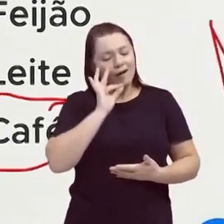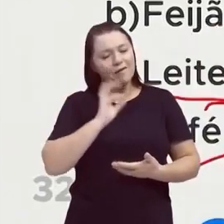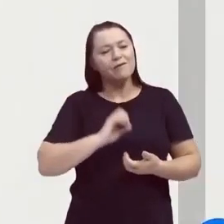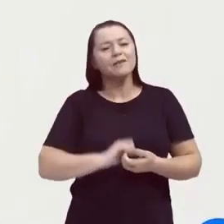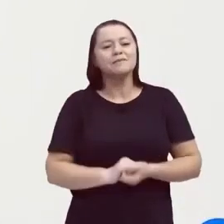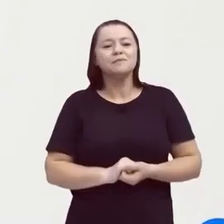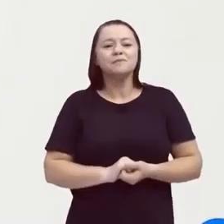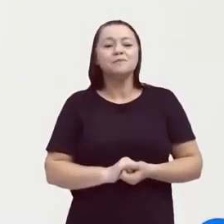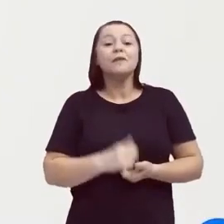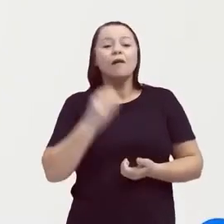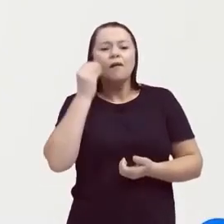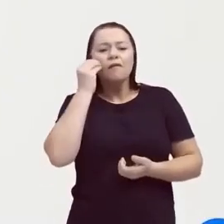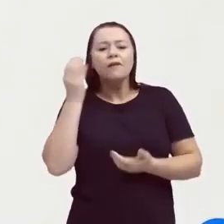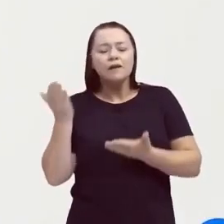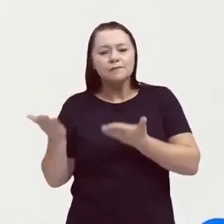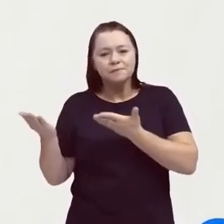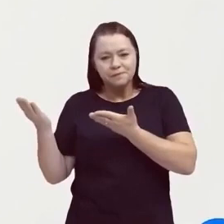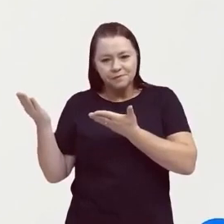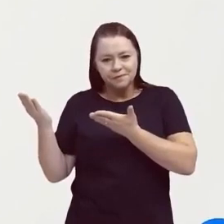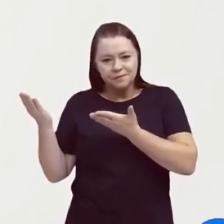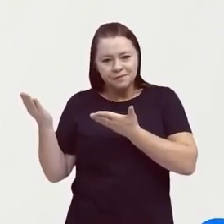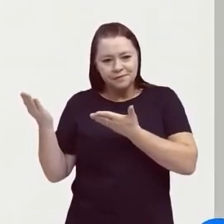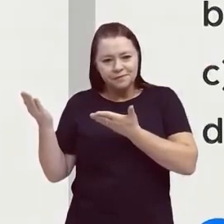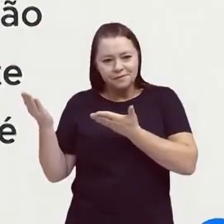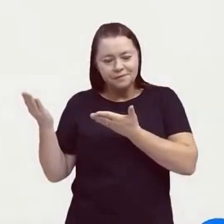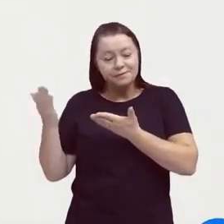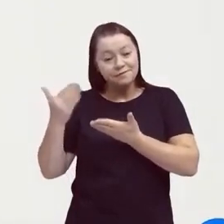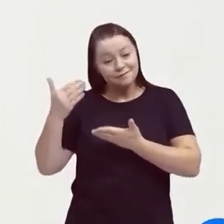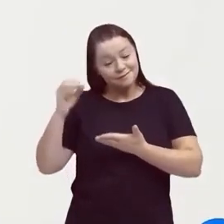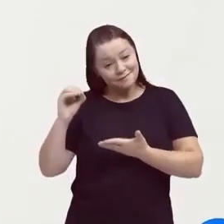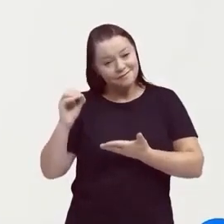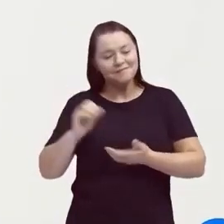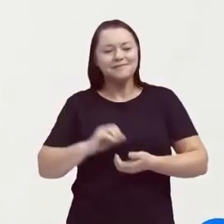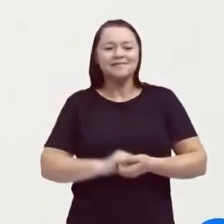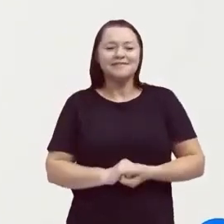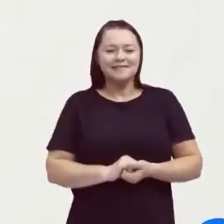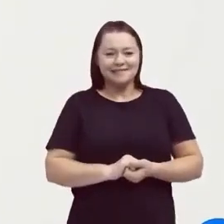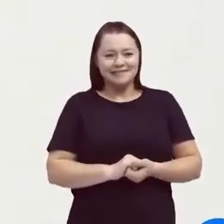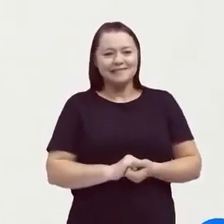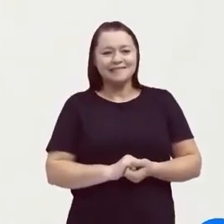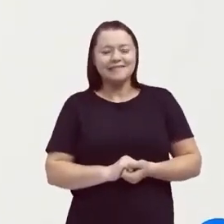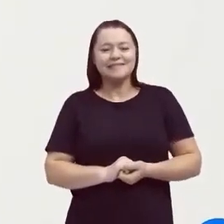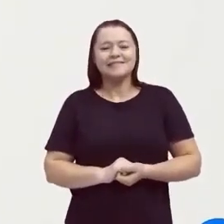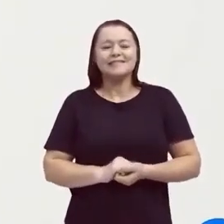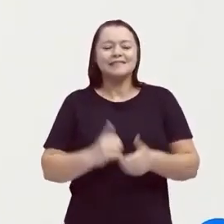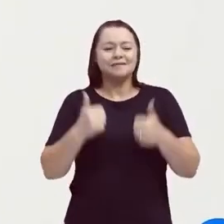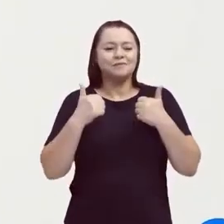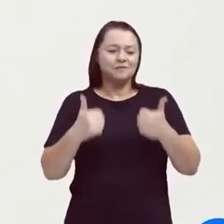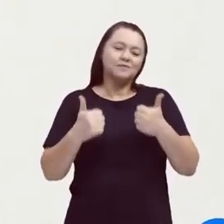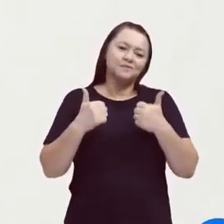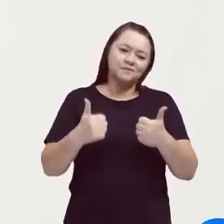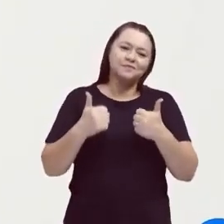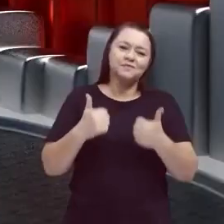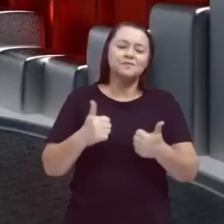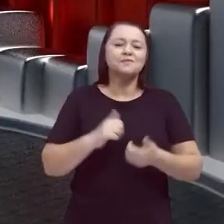certo? Observe aí, ó. Café, 10 pacotes, ok? Muito bem.